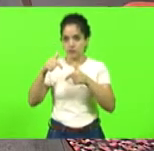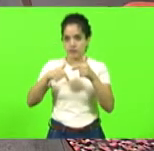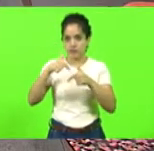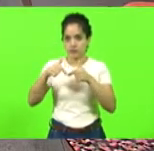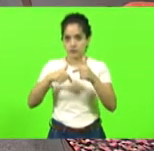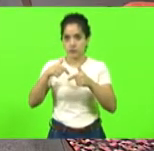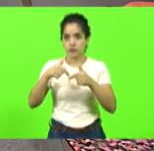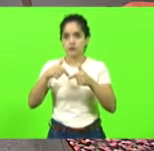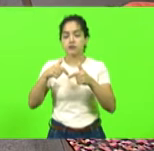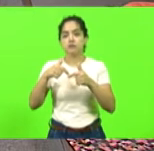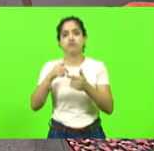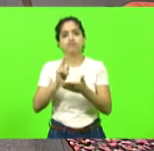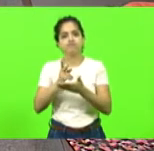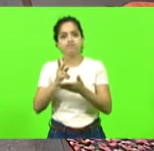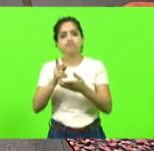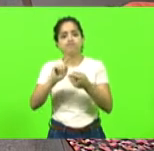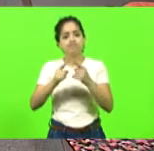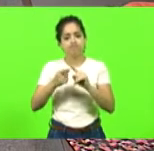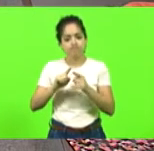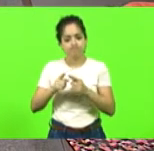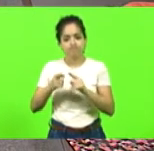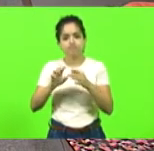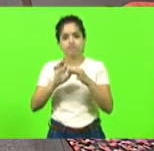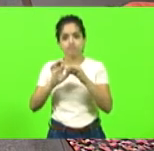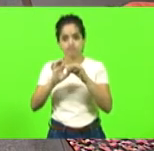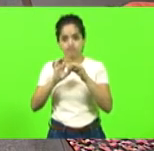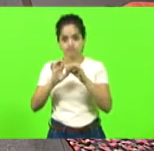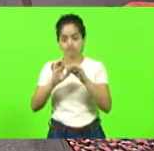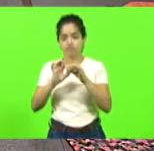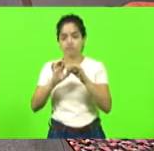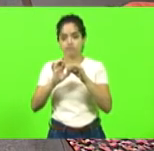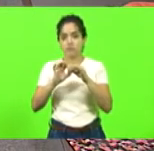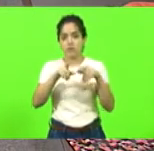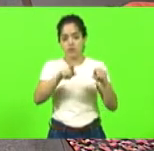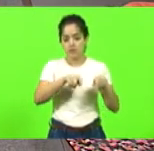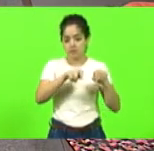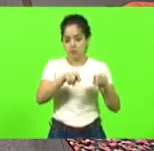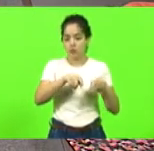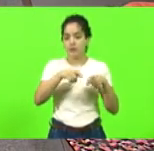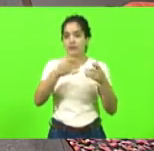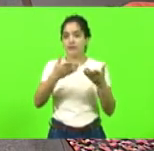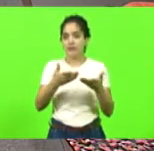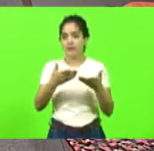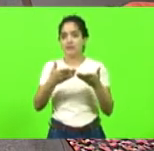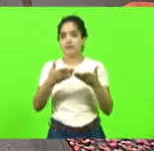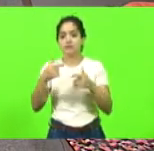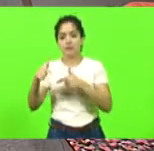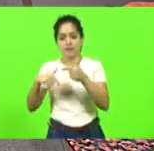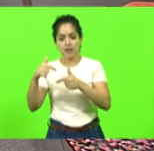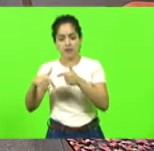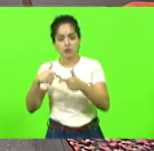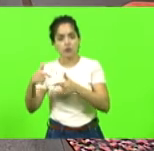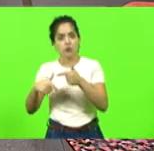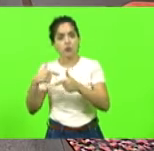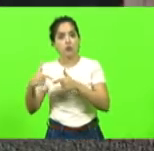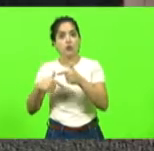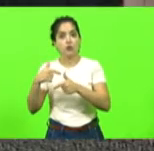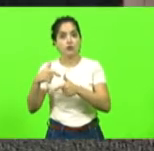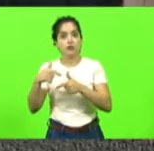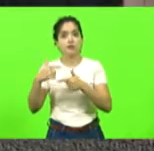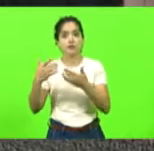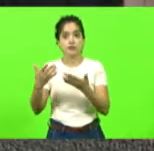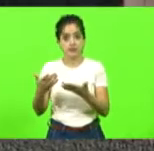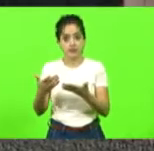vez mais uma articulação, uma aliança ampla, camponesa, operária, dos trabalhadores da roça e